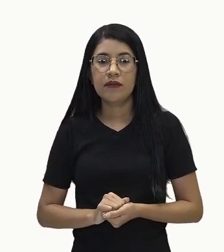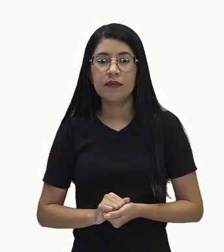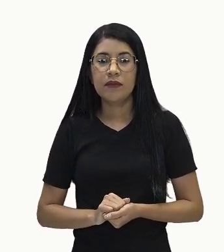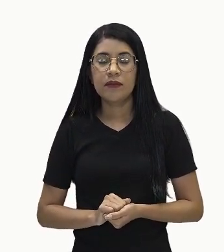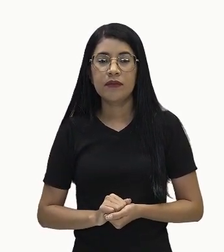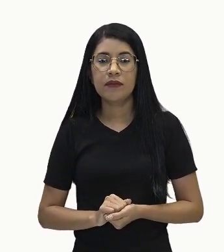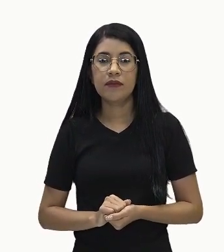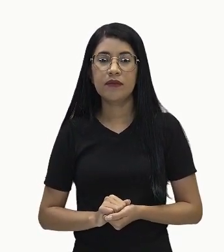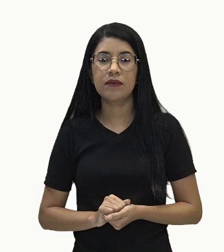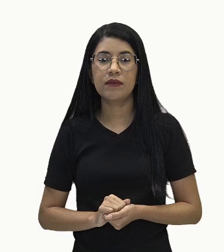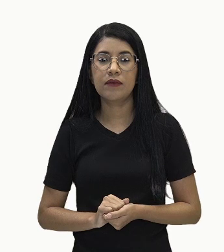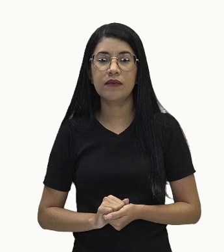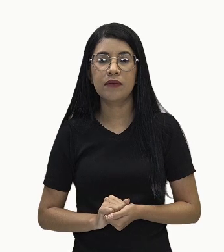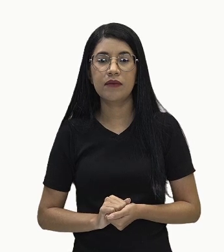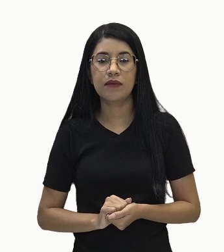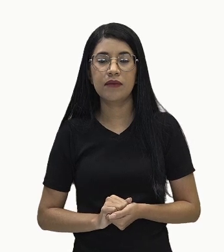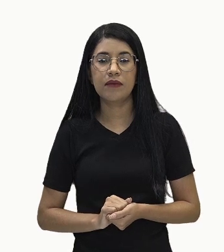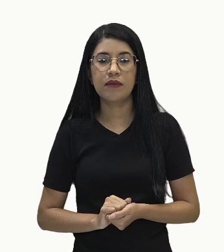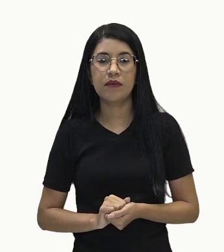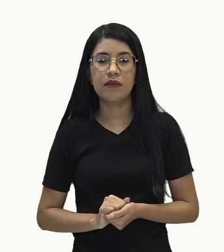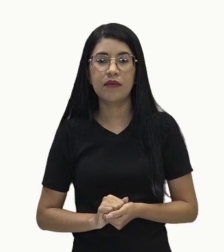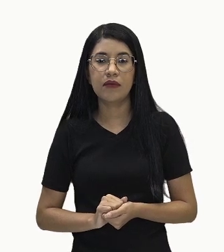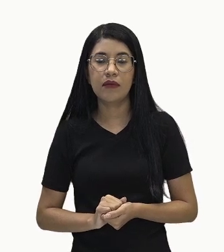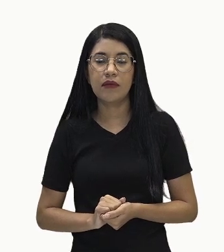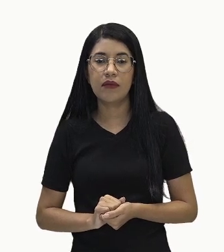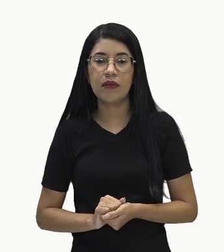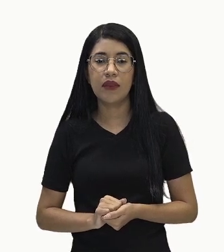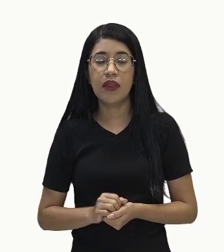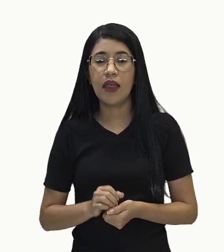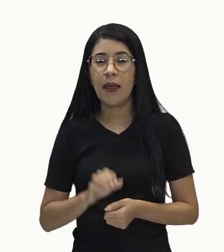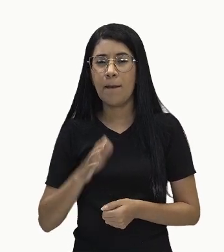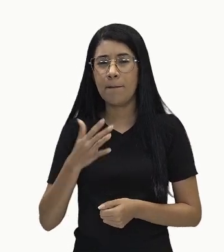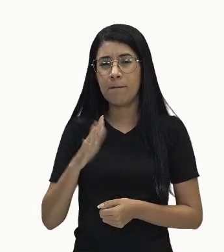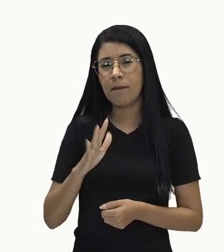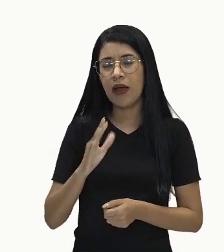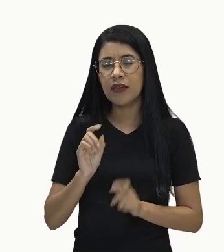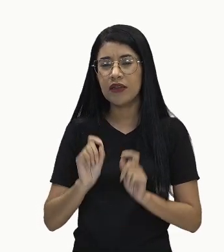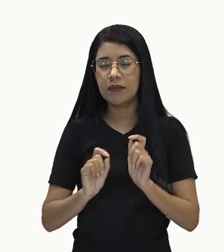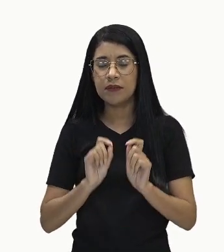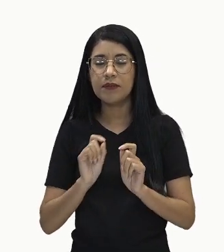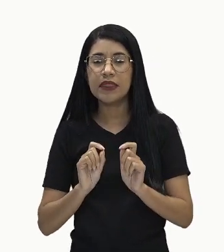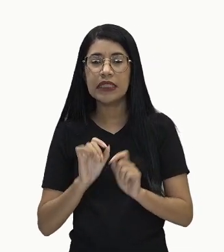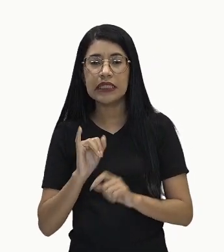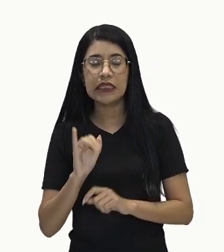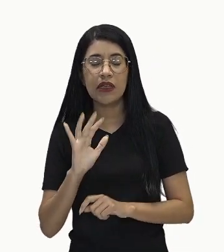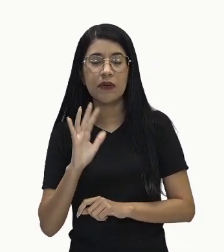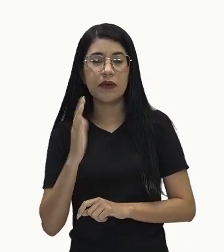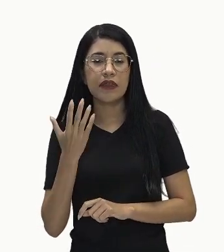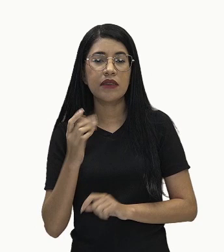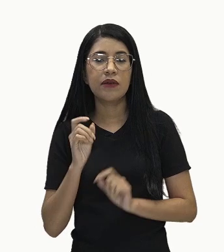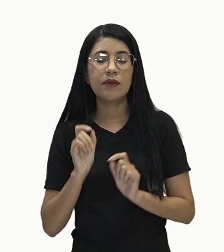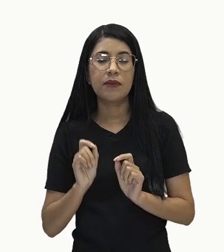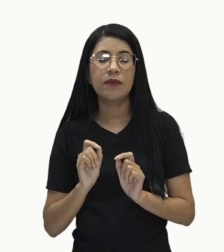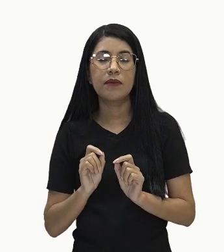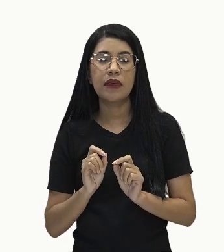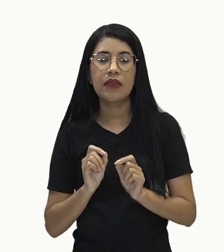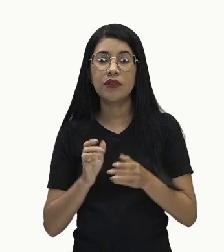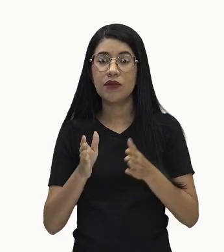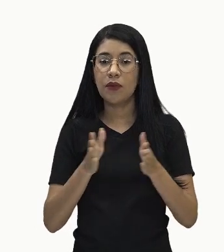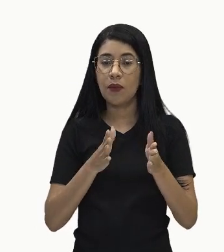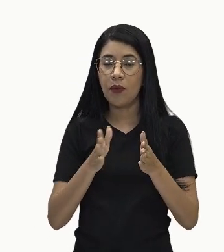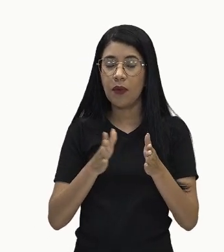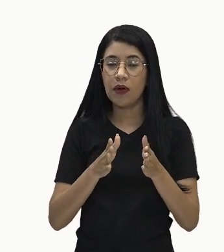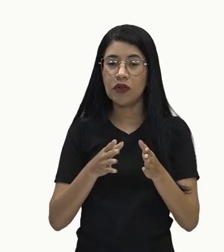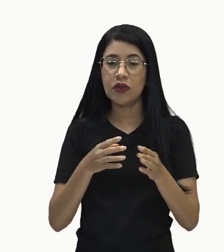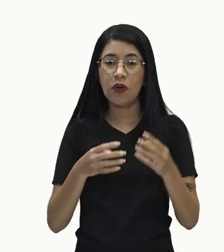classificado, a variabilidade dele, baixa, né? Boa, né? Muito boa.